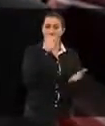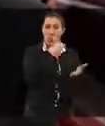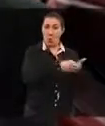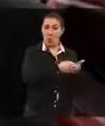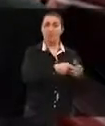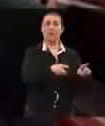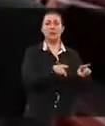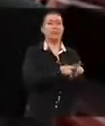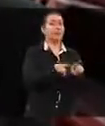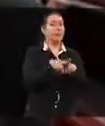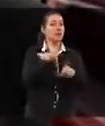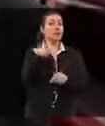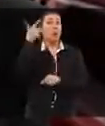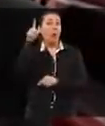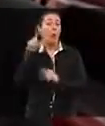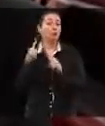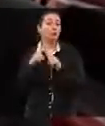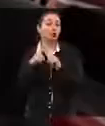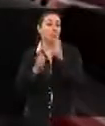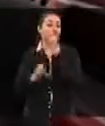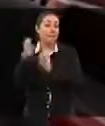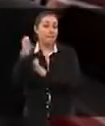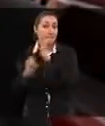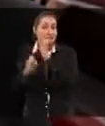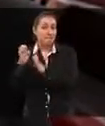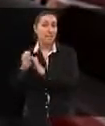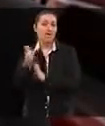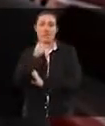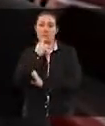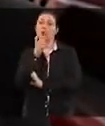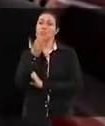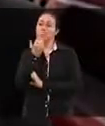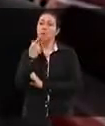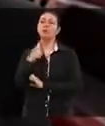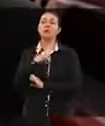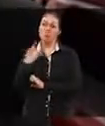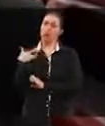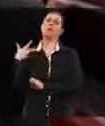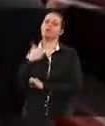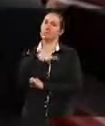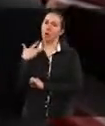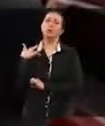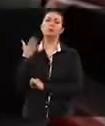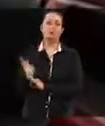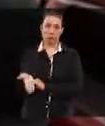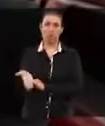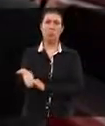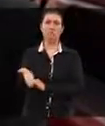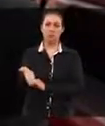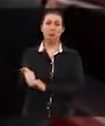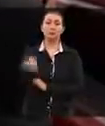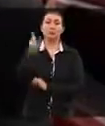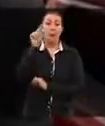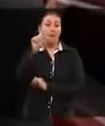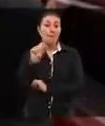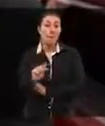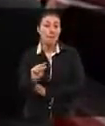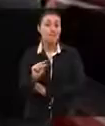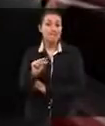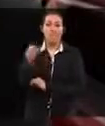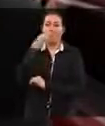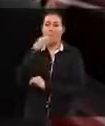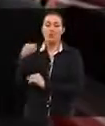congelado dessas empresas, hoje nós temos muitas empresas de alimentos congelados hoje no mercado que oferecem alimentos muito saudáveis, que